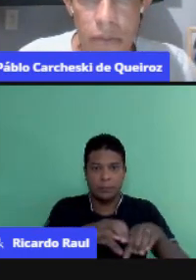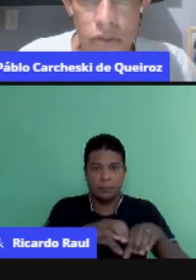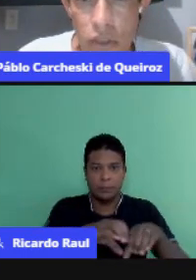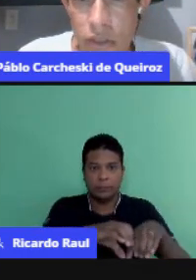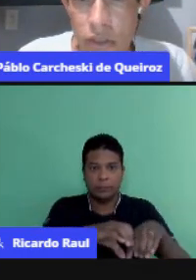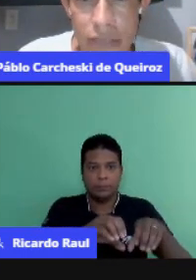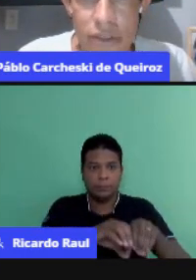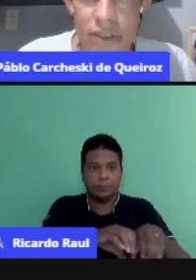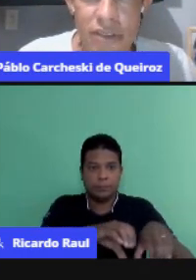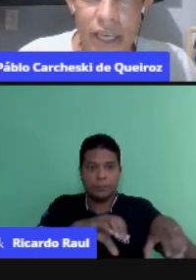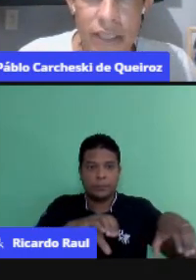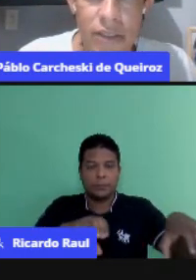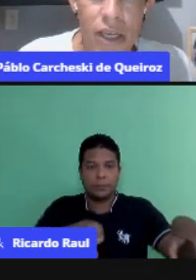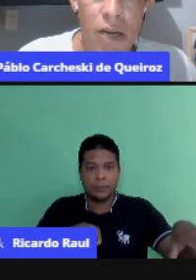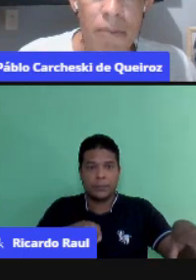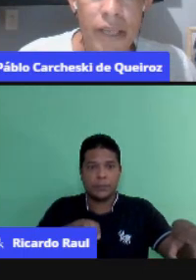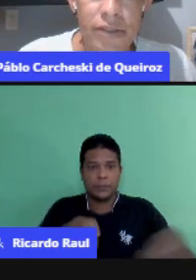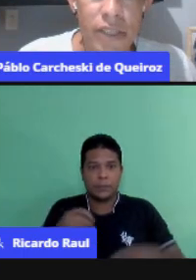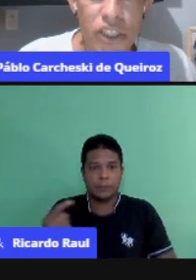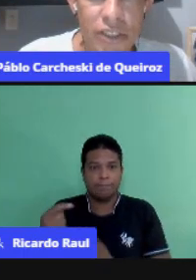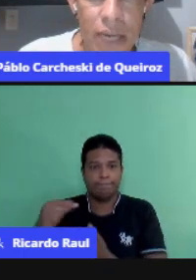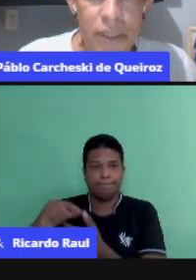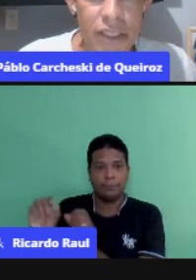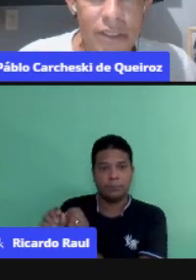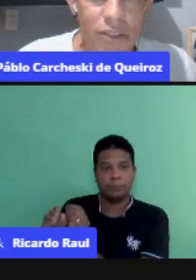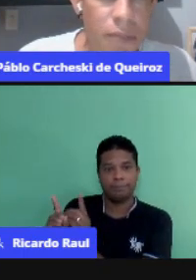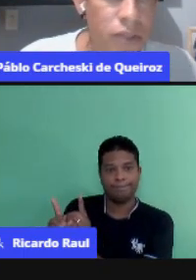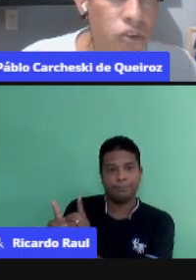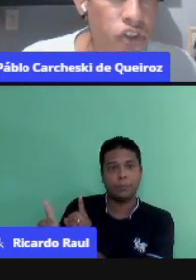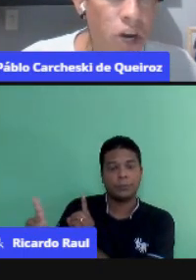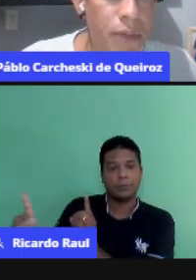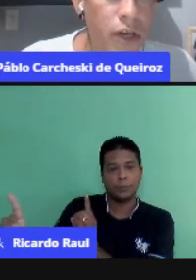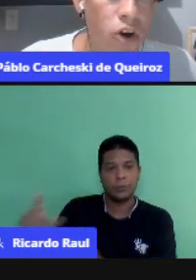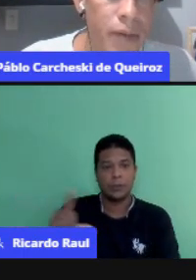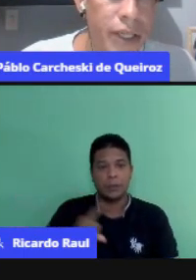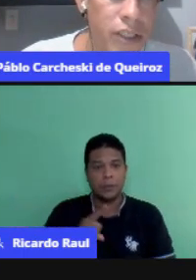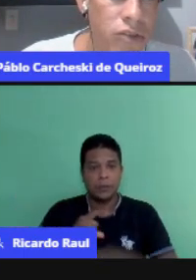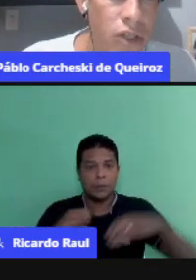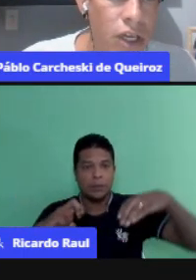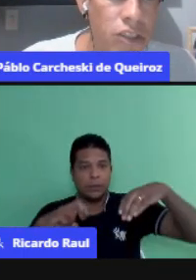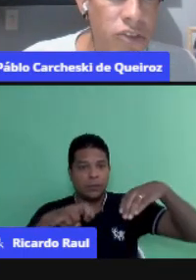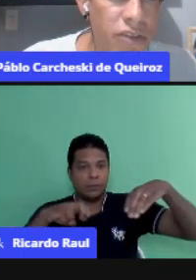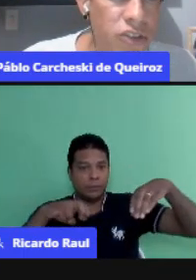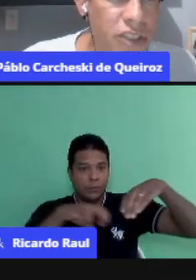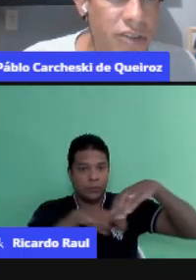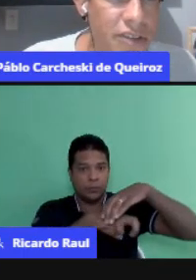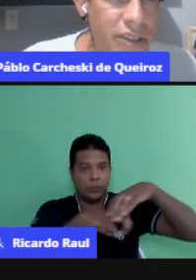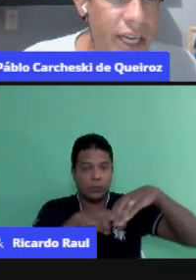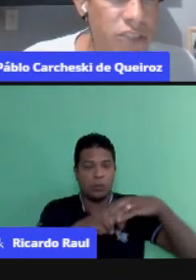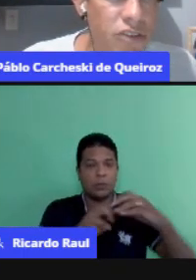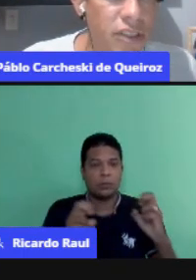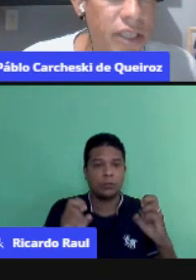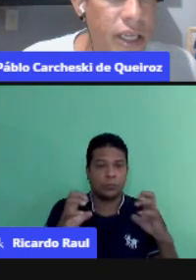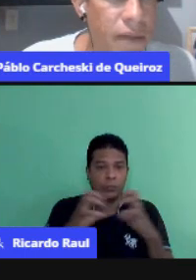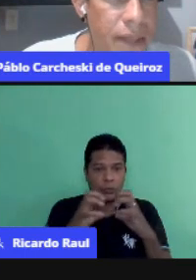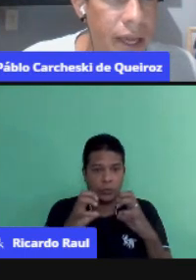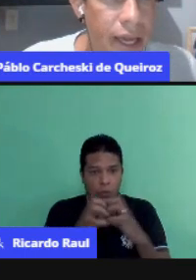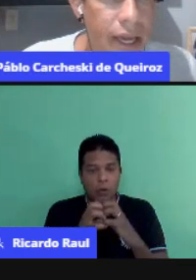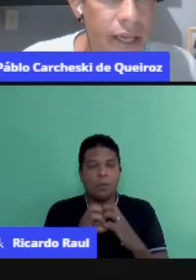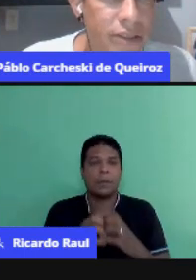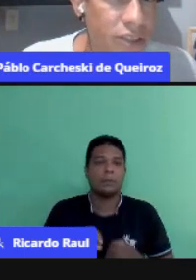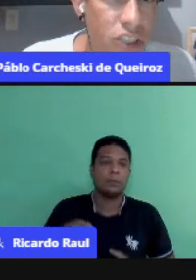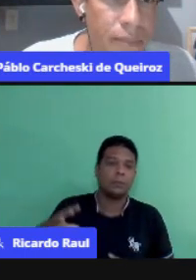né? Só em casos essenciais, mas a gente sabe que tem estacionamento no shopping que cobra isso. Se você vai no centro da cidade, você